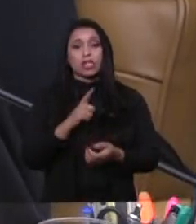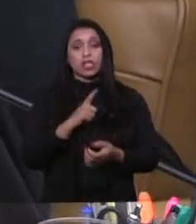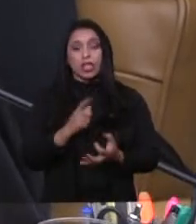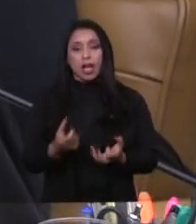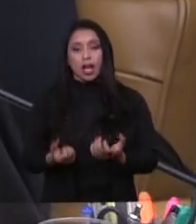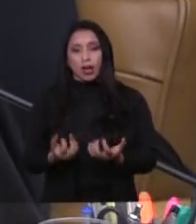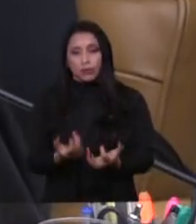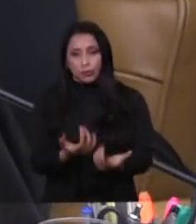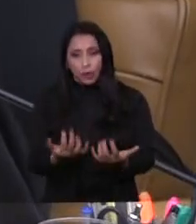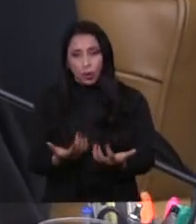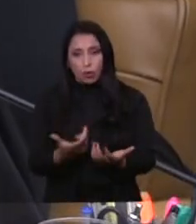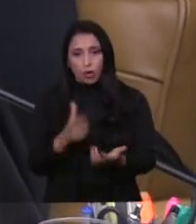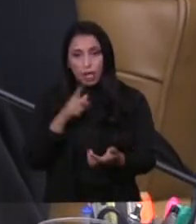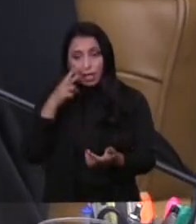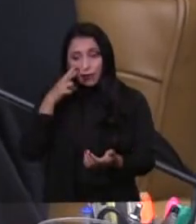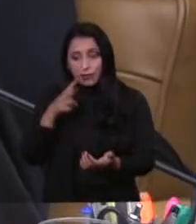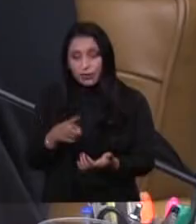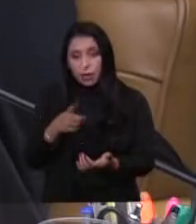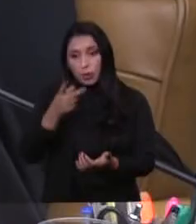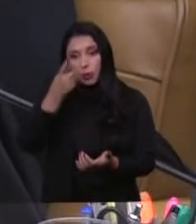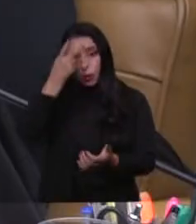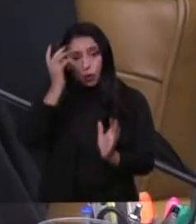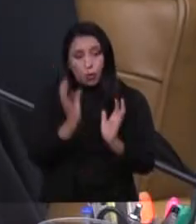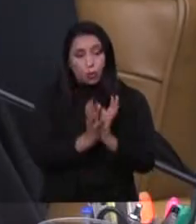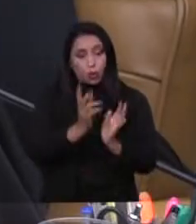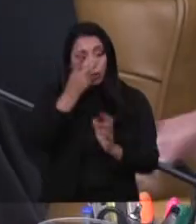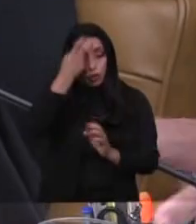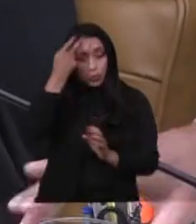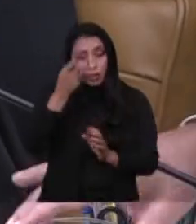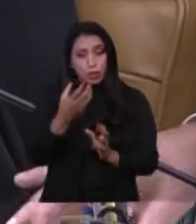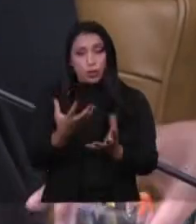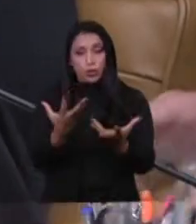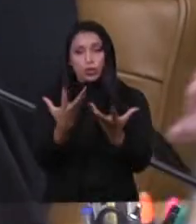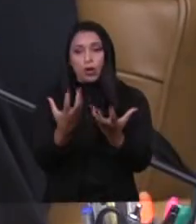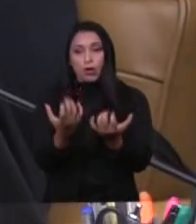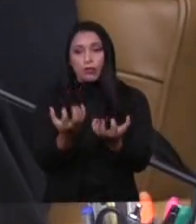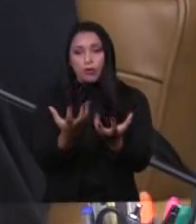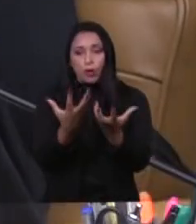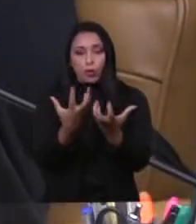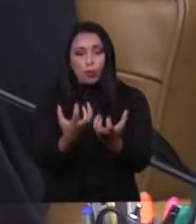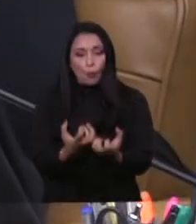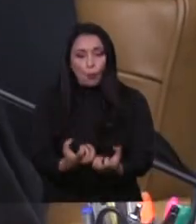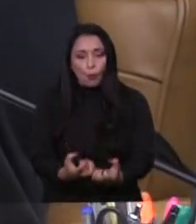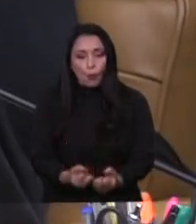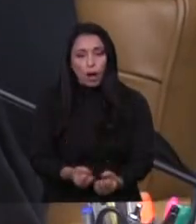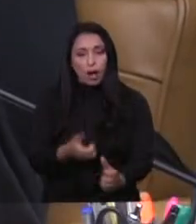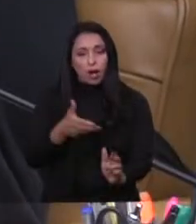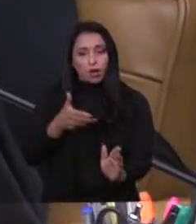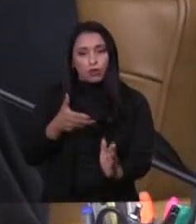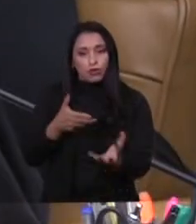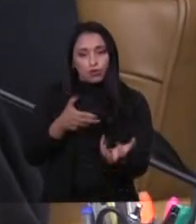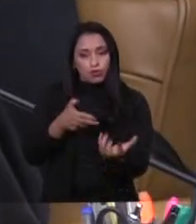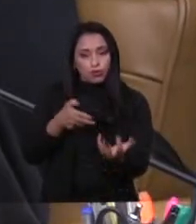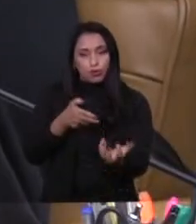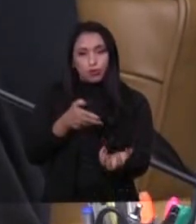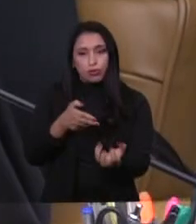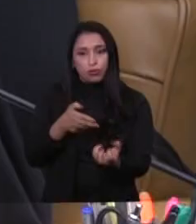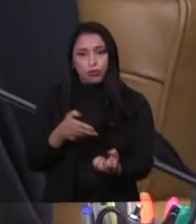incêndio. Então, o que demonstra também esse caráter multifacetado de